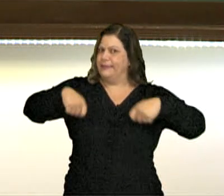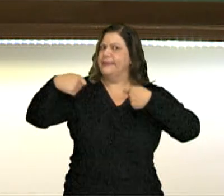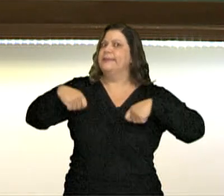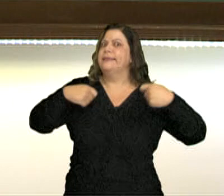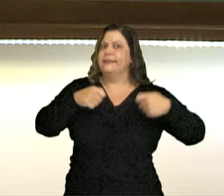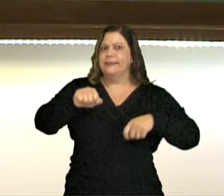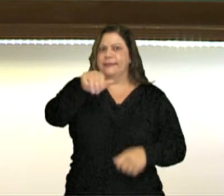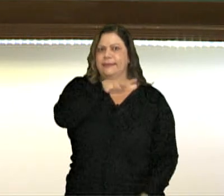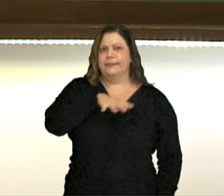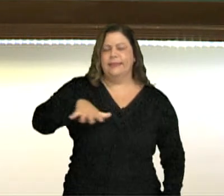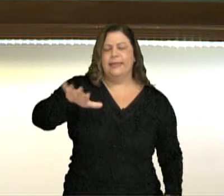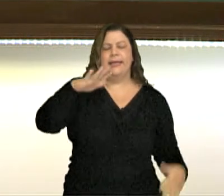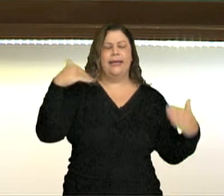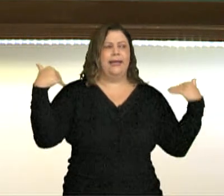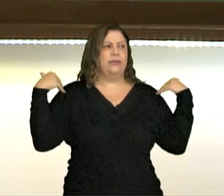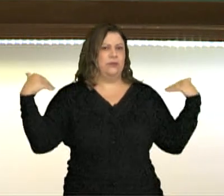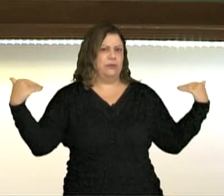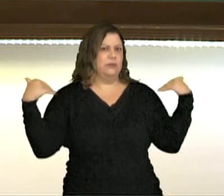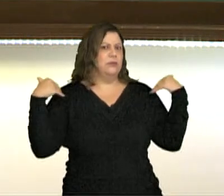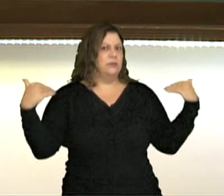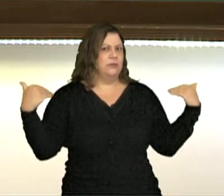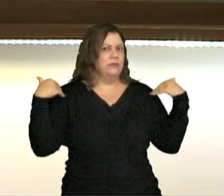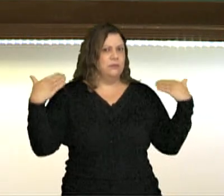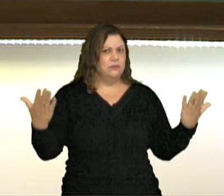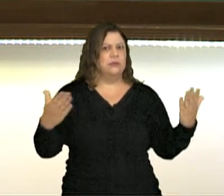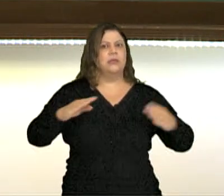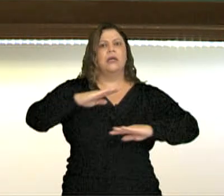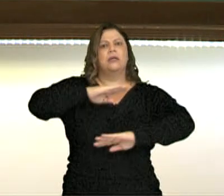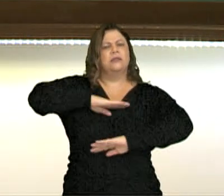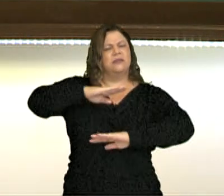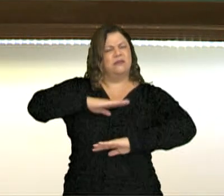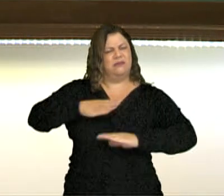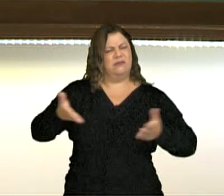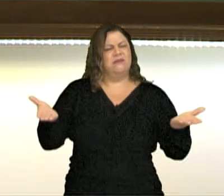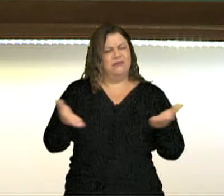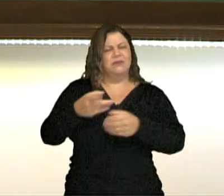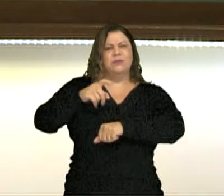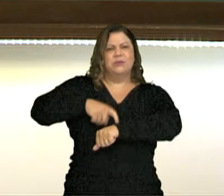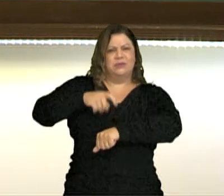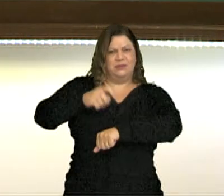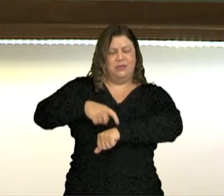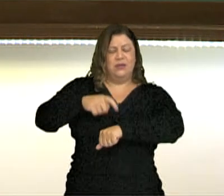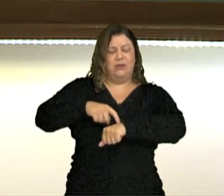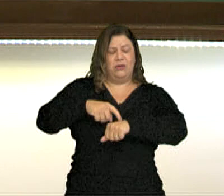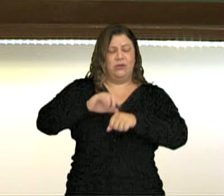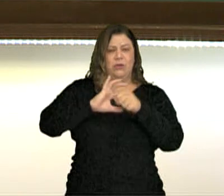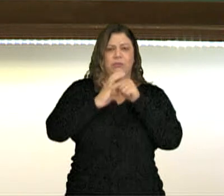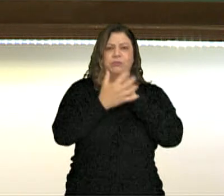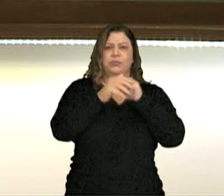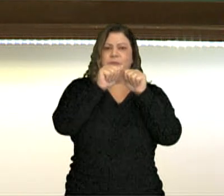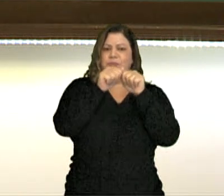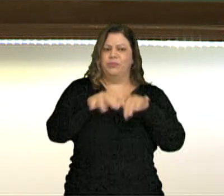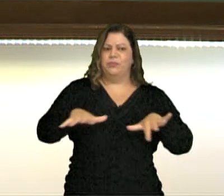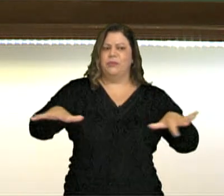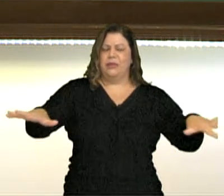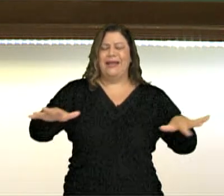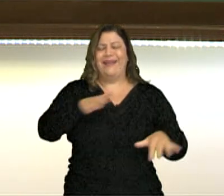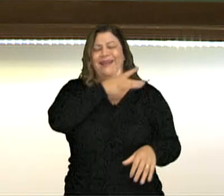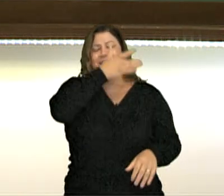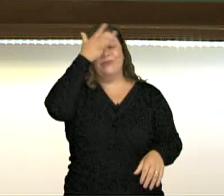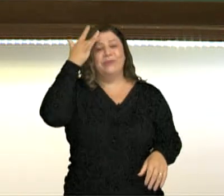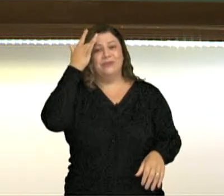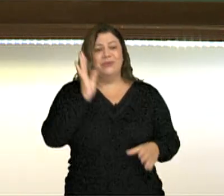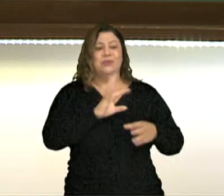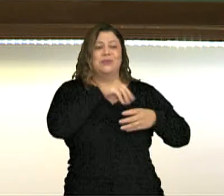educação física e com essa situação que nós estamos no momento, essa situação de pandemia, muitas pessoas ficando dentro de